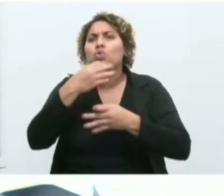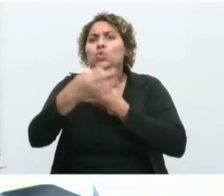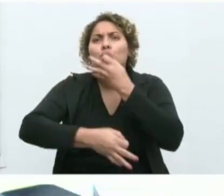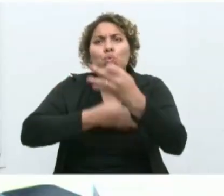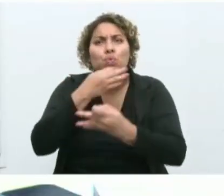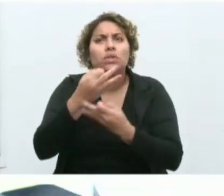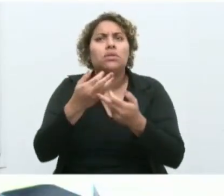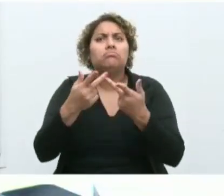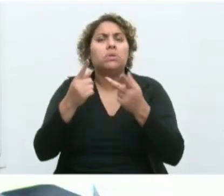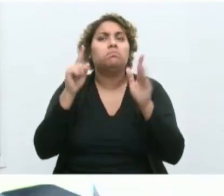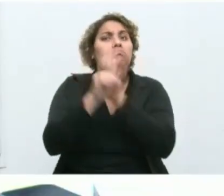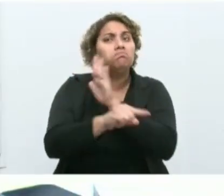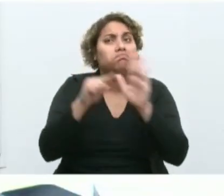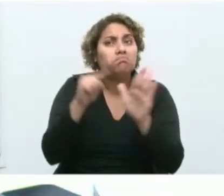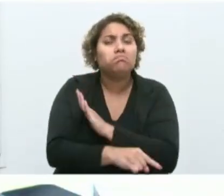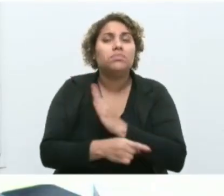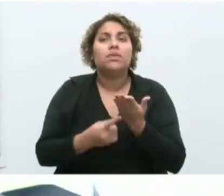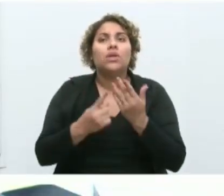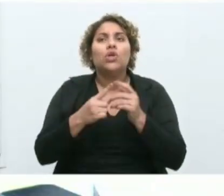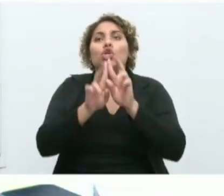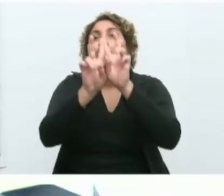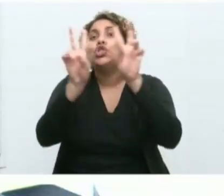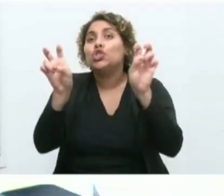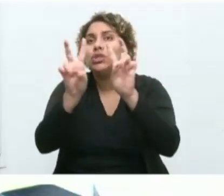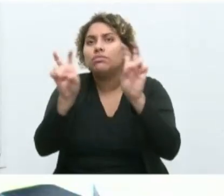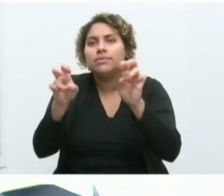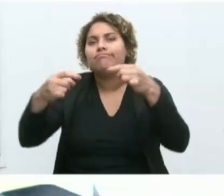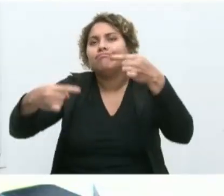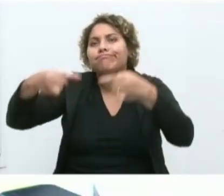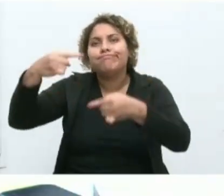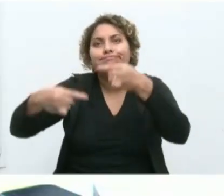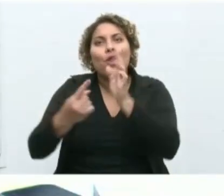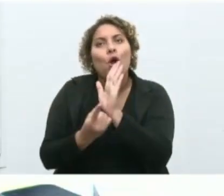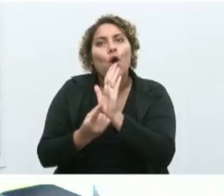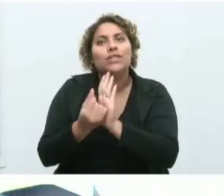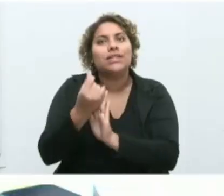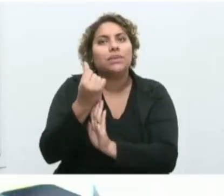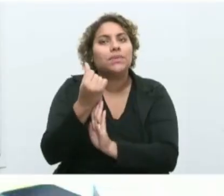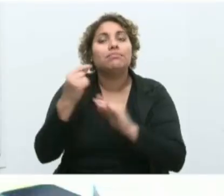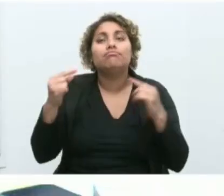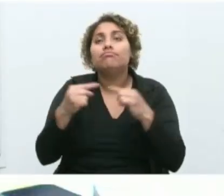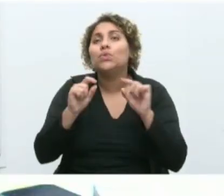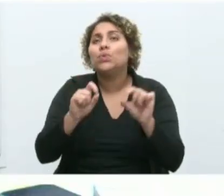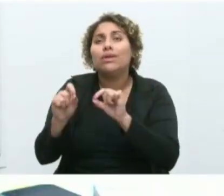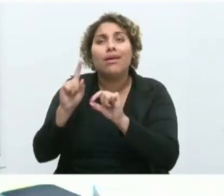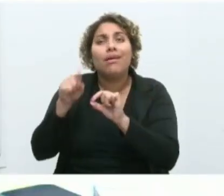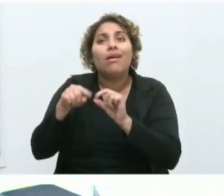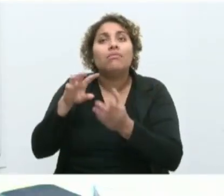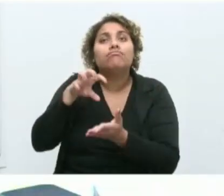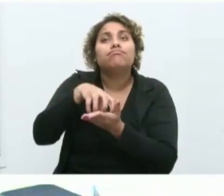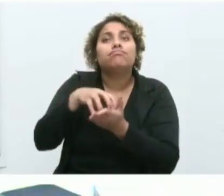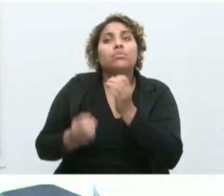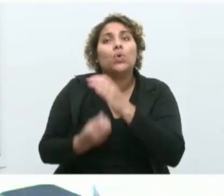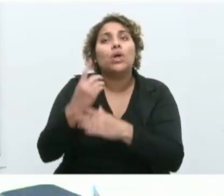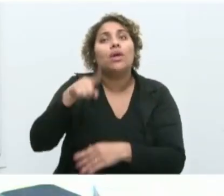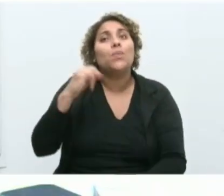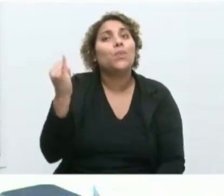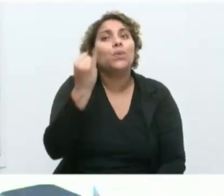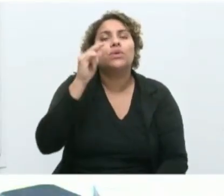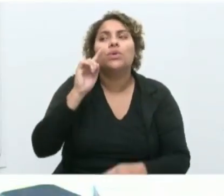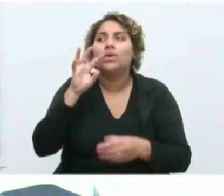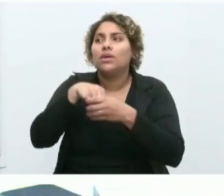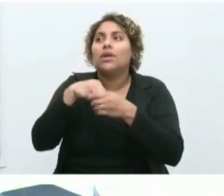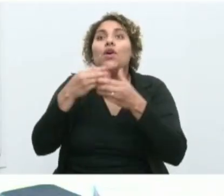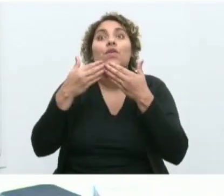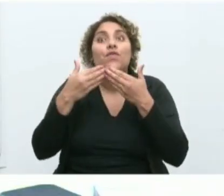sugestões, questionamentos. No que se refere à política orçamentária, nós temos um ano muito importante. A gente está na